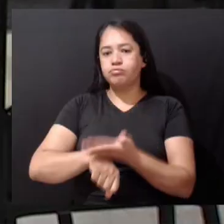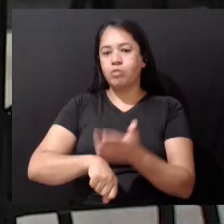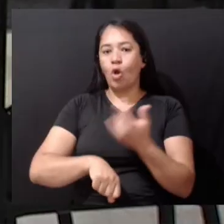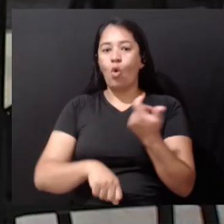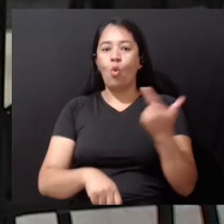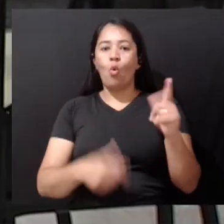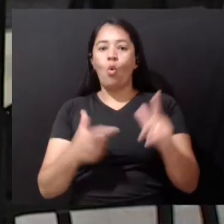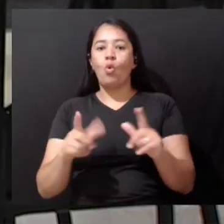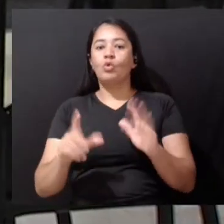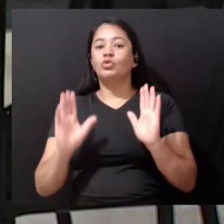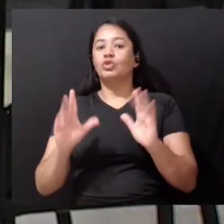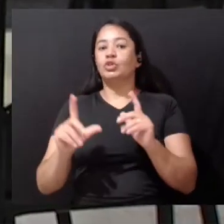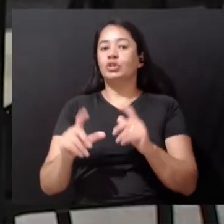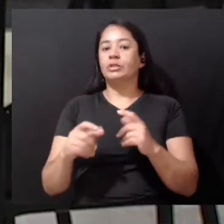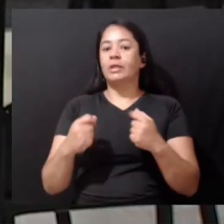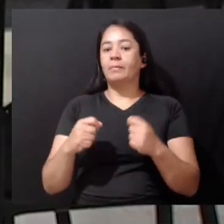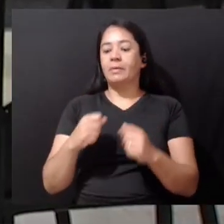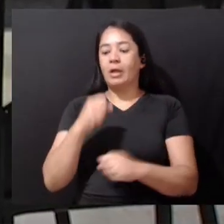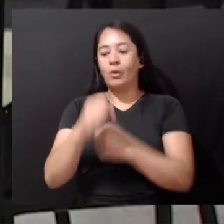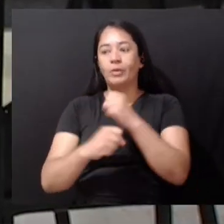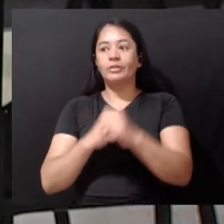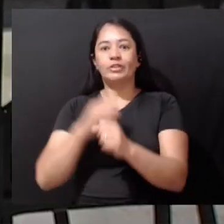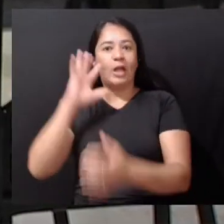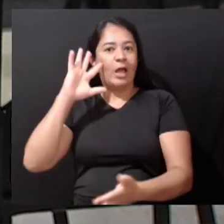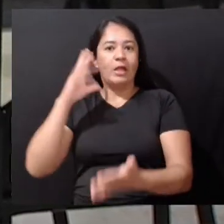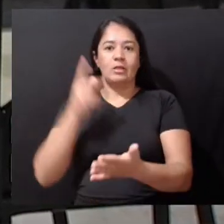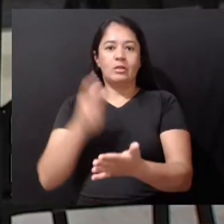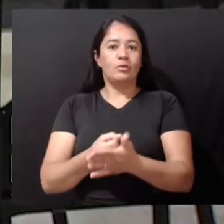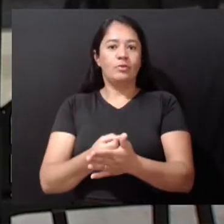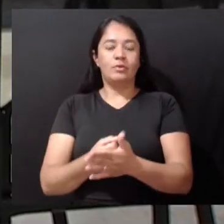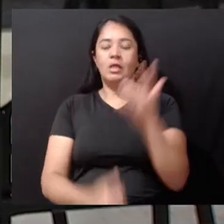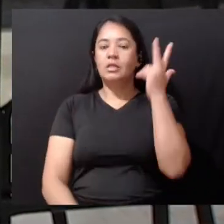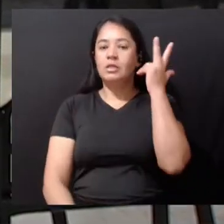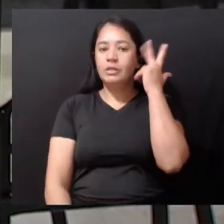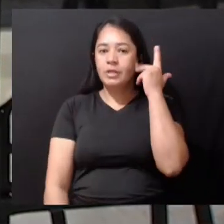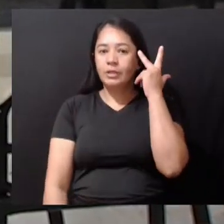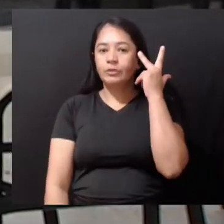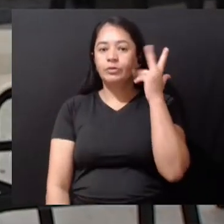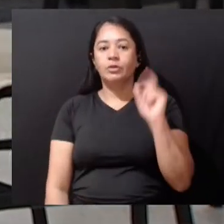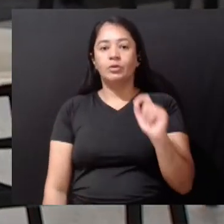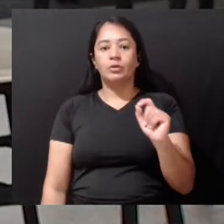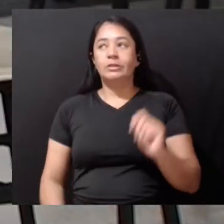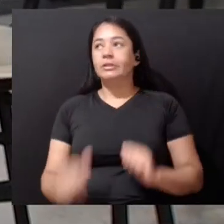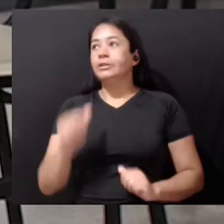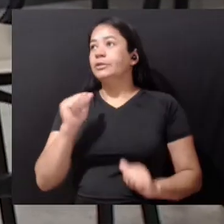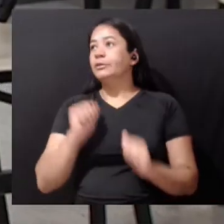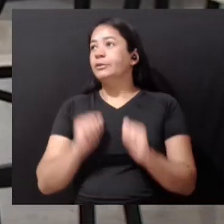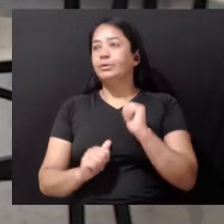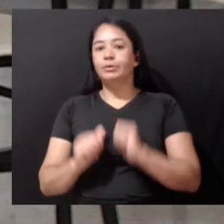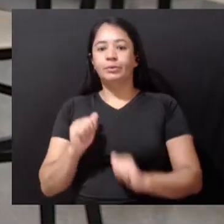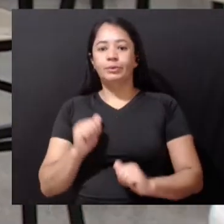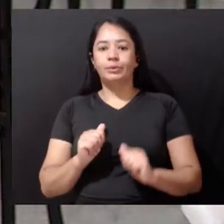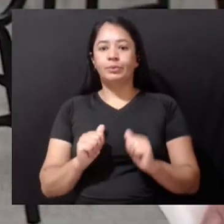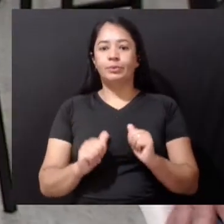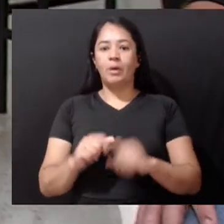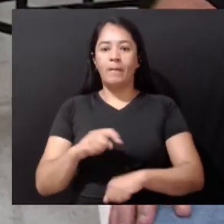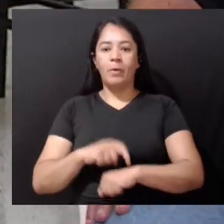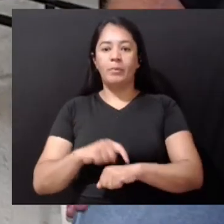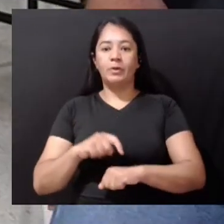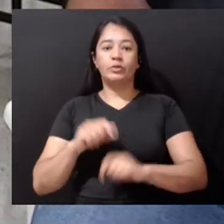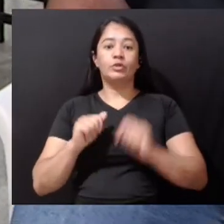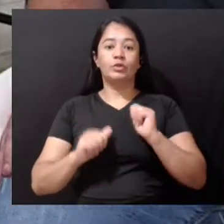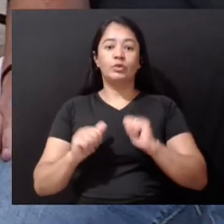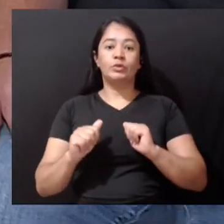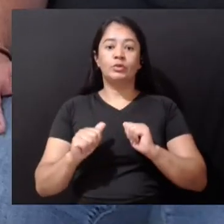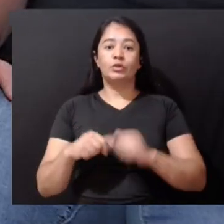decidir o próximo ano. Então é natural que estejam ansiosos e em momentos de ansiedade a gente